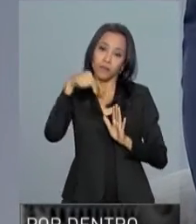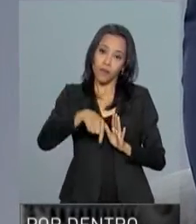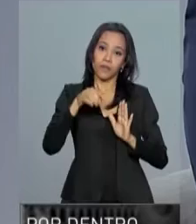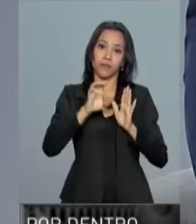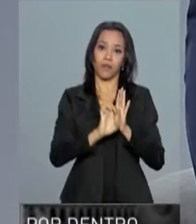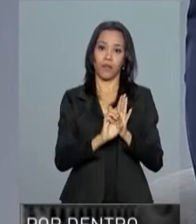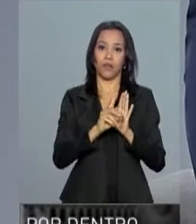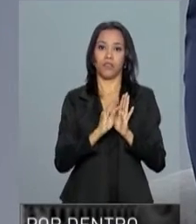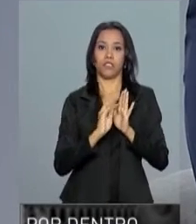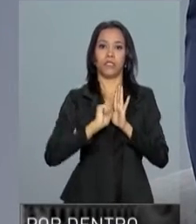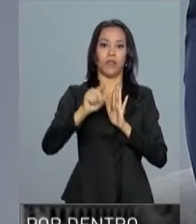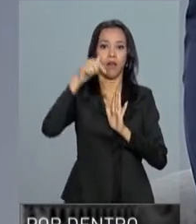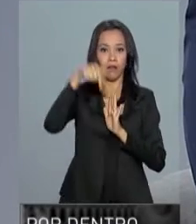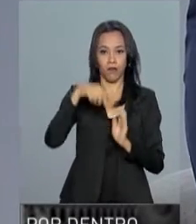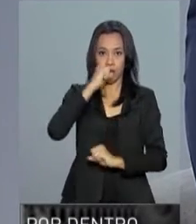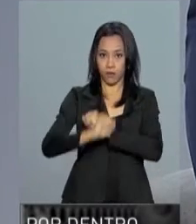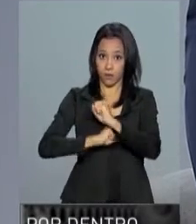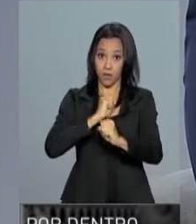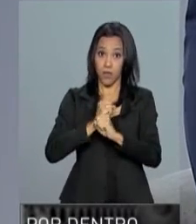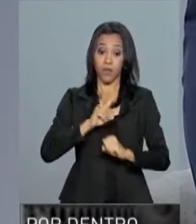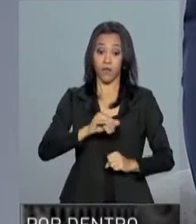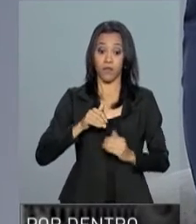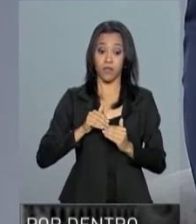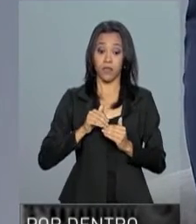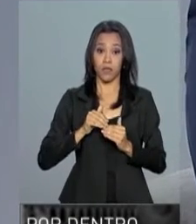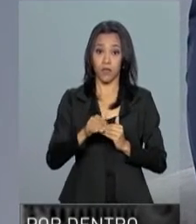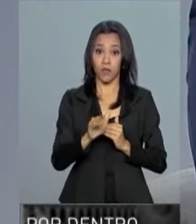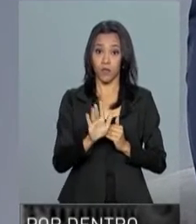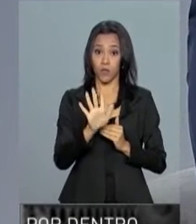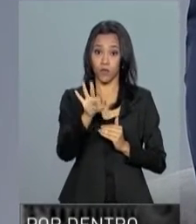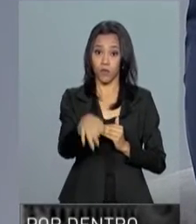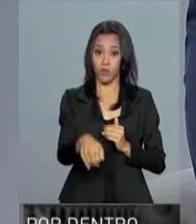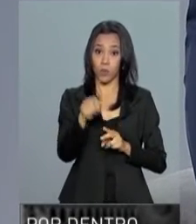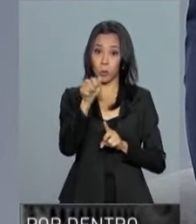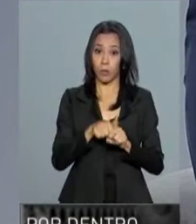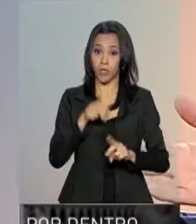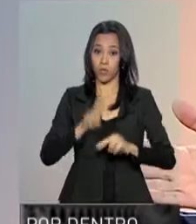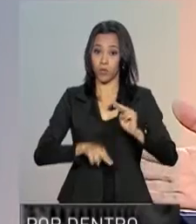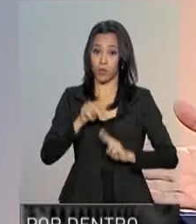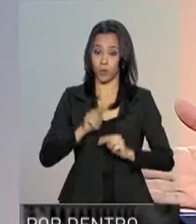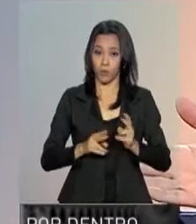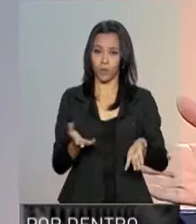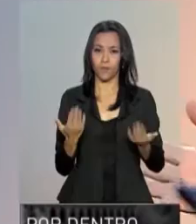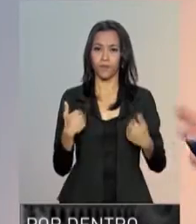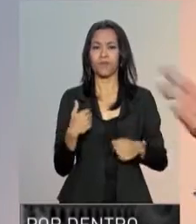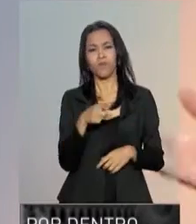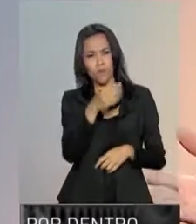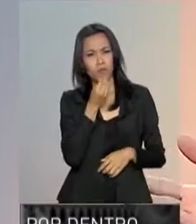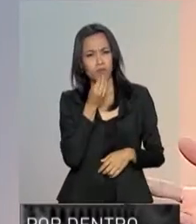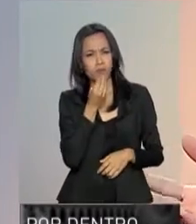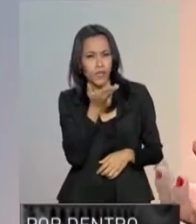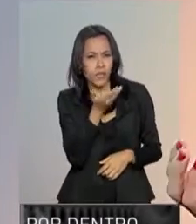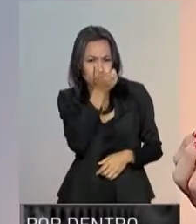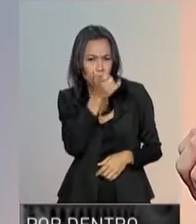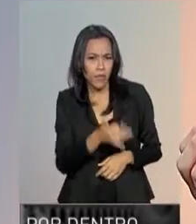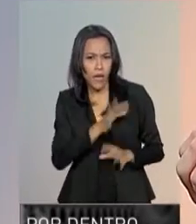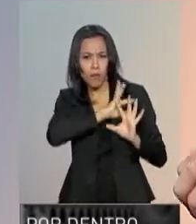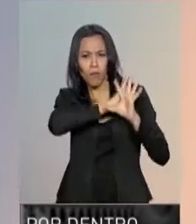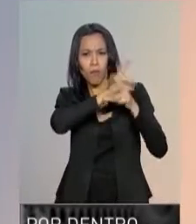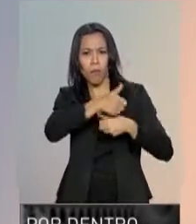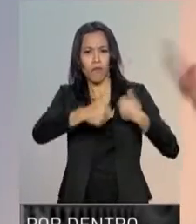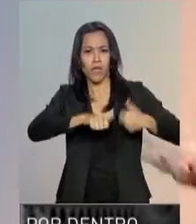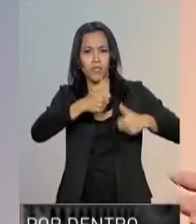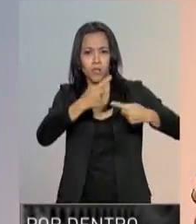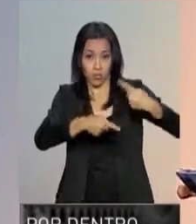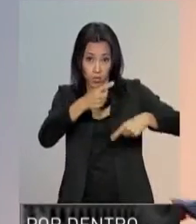deste ano que será no final do mês de junho o edital deixando eu poderia fazer uma avaliação em relação às políticas públicas